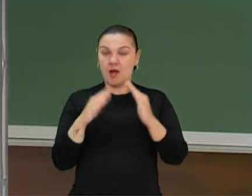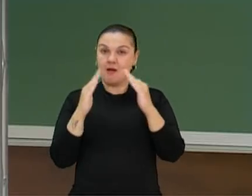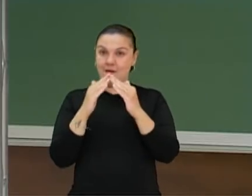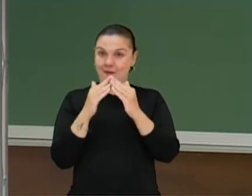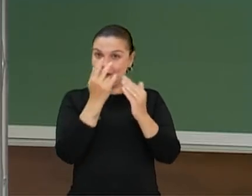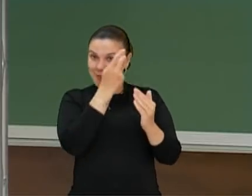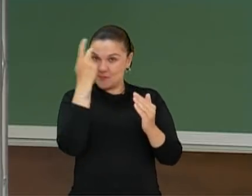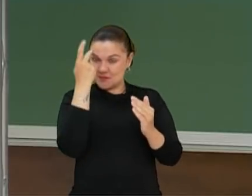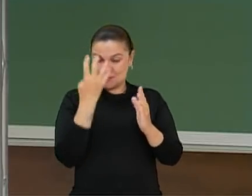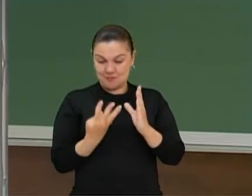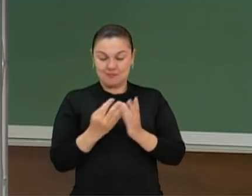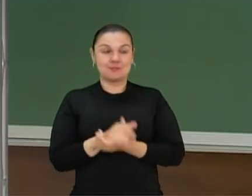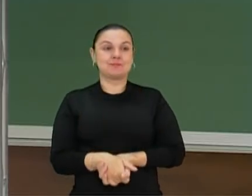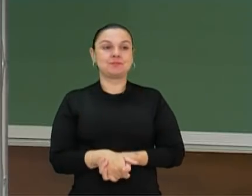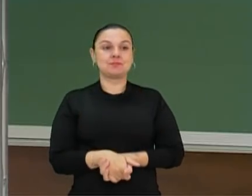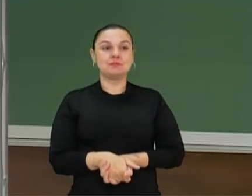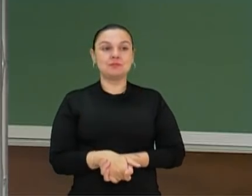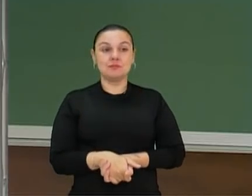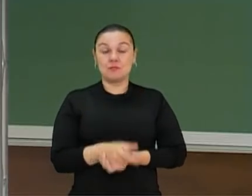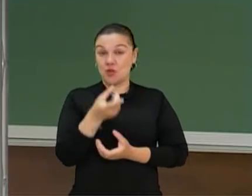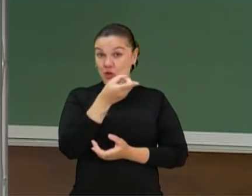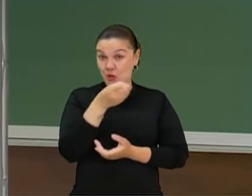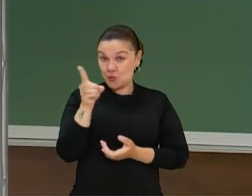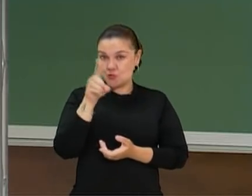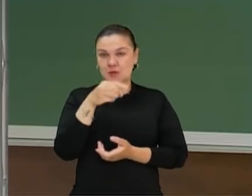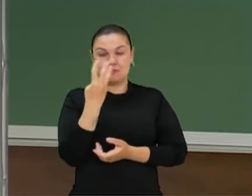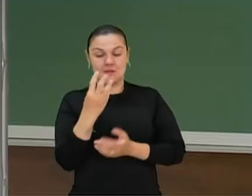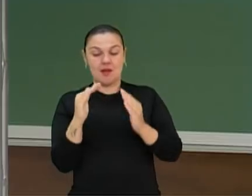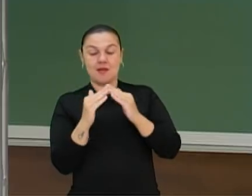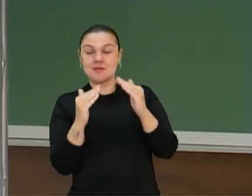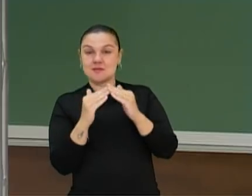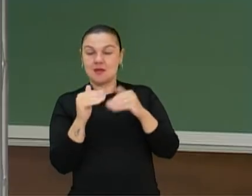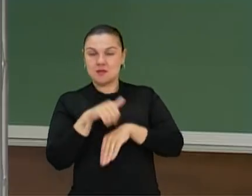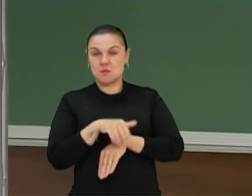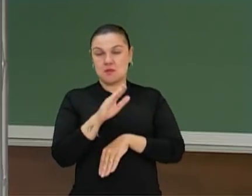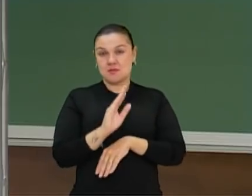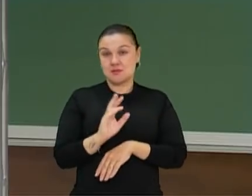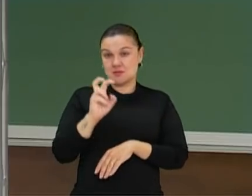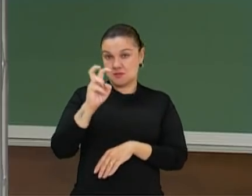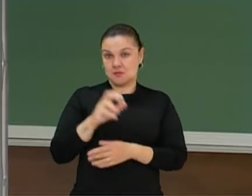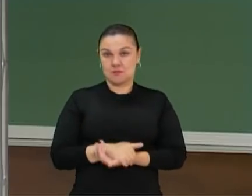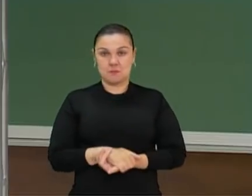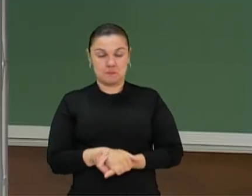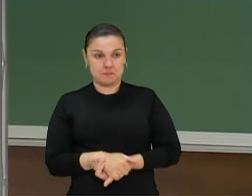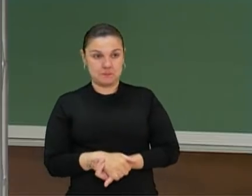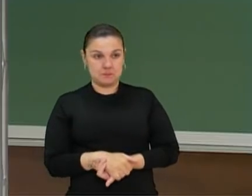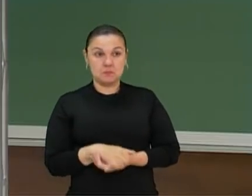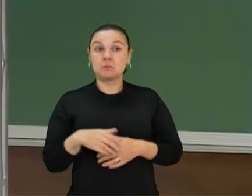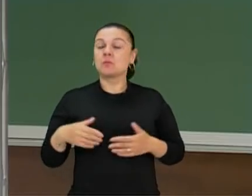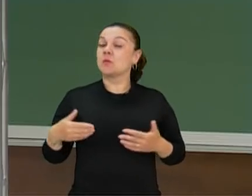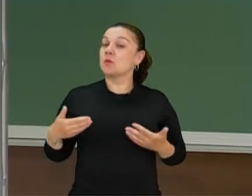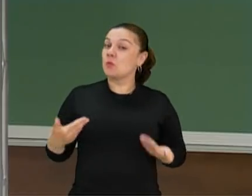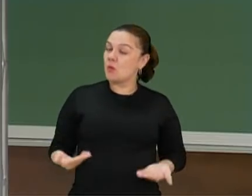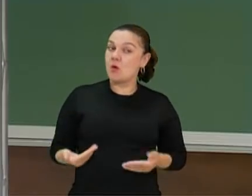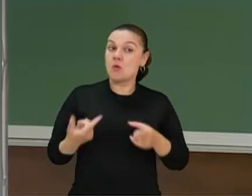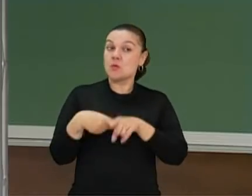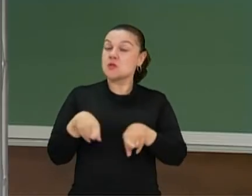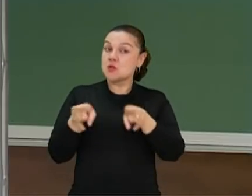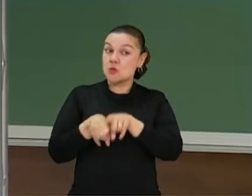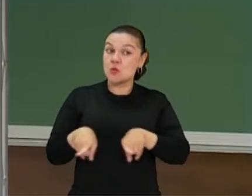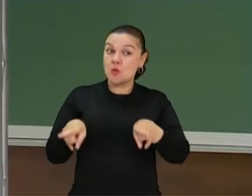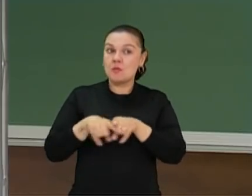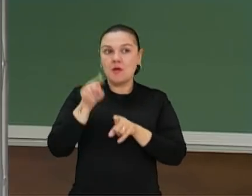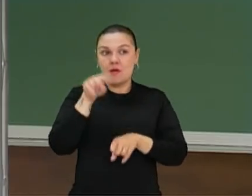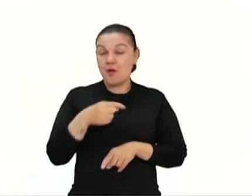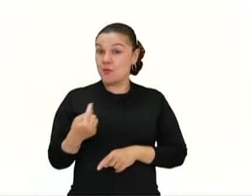cada casa, tá? E o último, 3 casas, tem 5 habitantes. Qual é o maior número de habitantes?